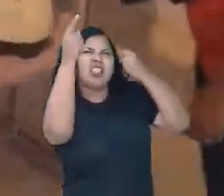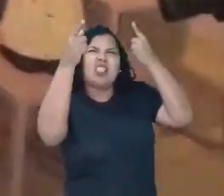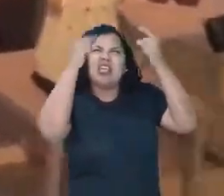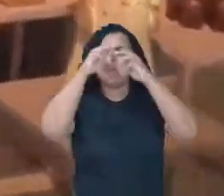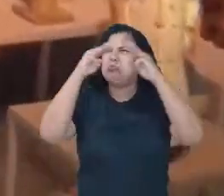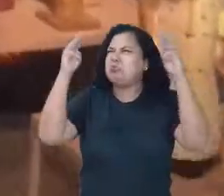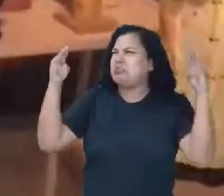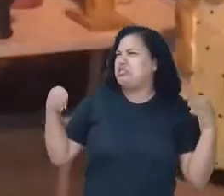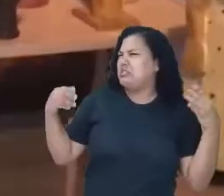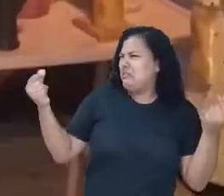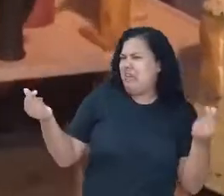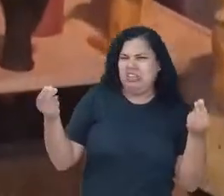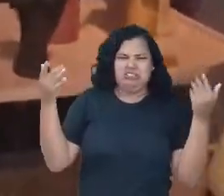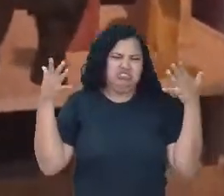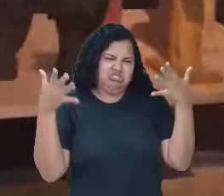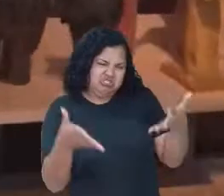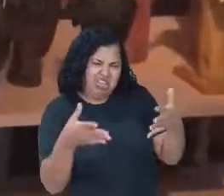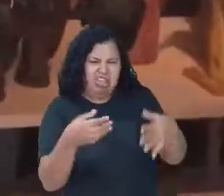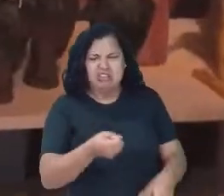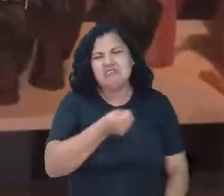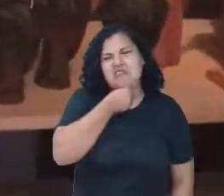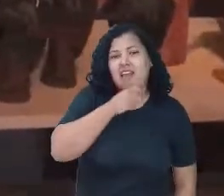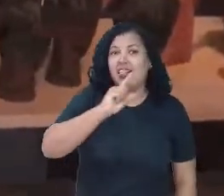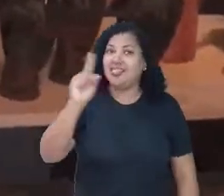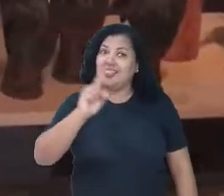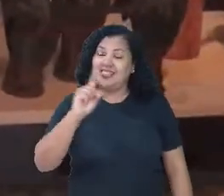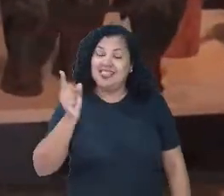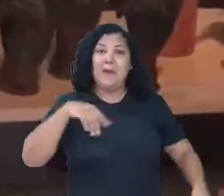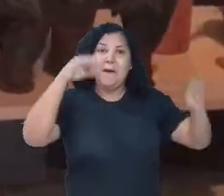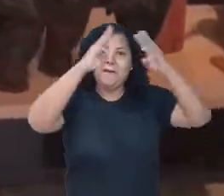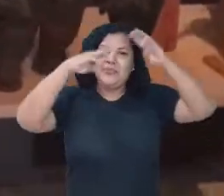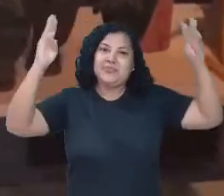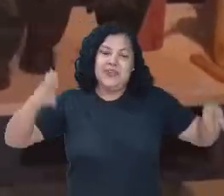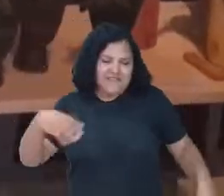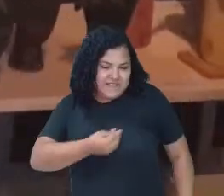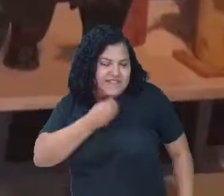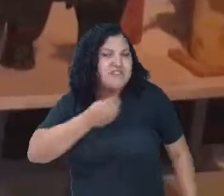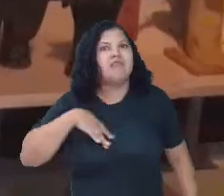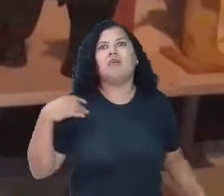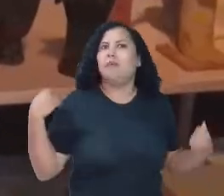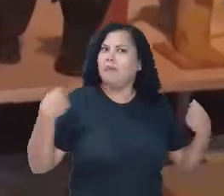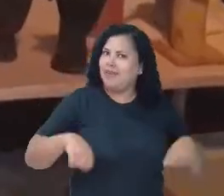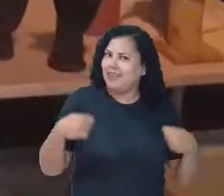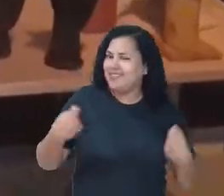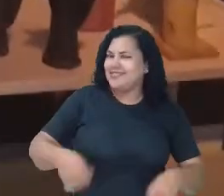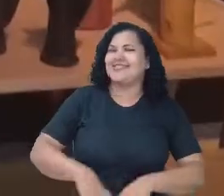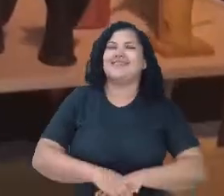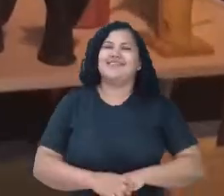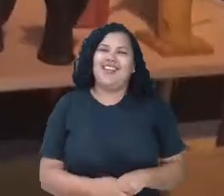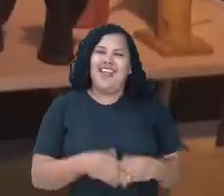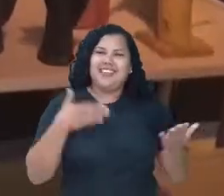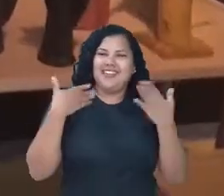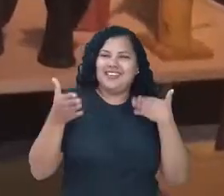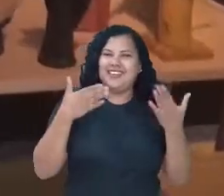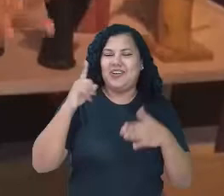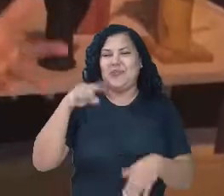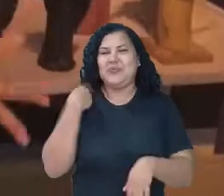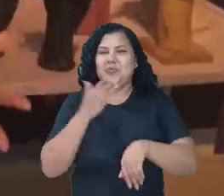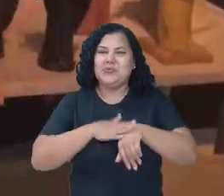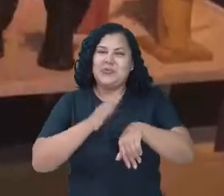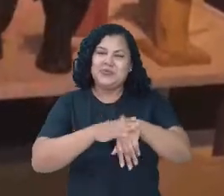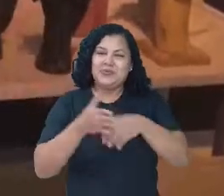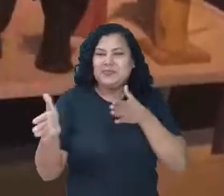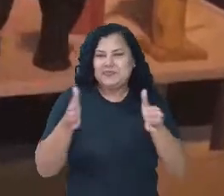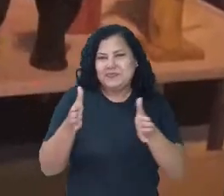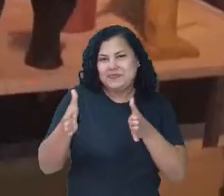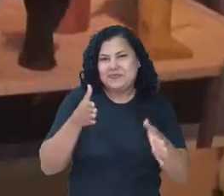museu é lugar de velharia. Não, o museu é vivo. Ele tem que ser vivo, ele tem que dialogar com o nosso tempo, com a nossa